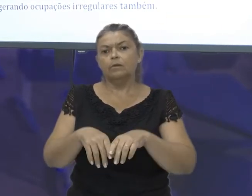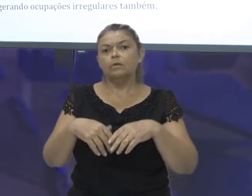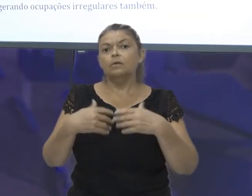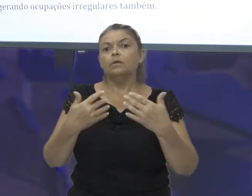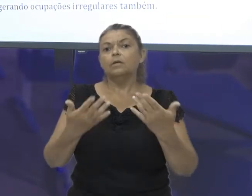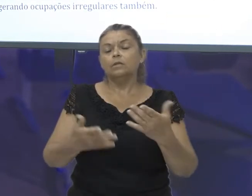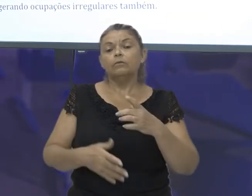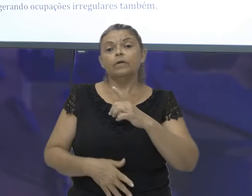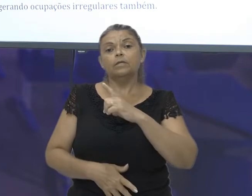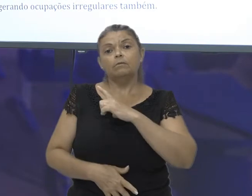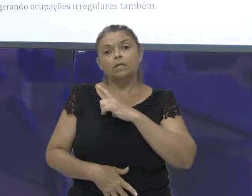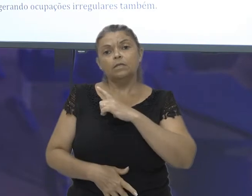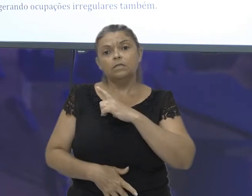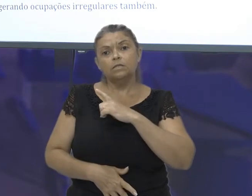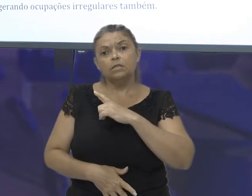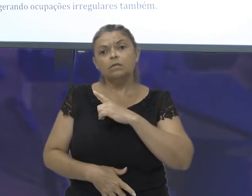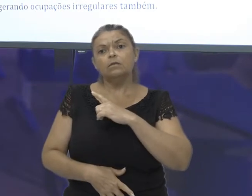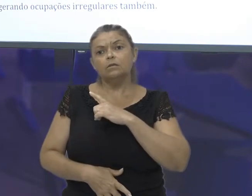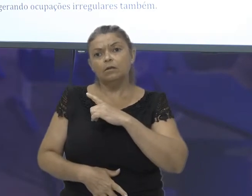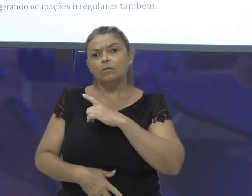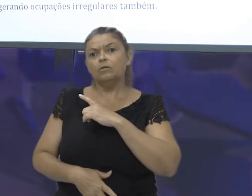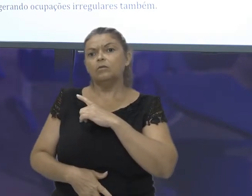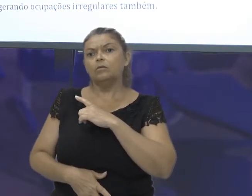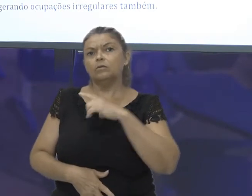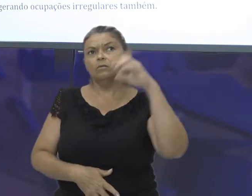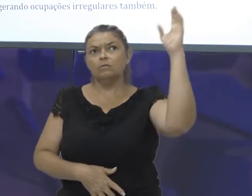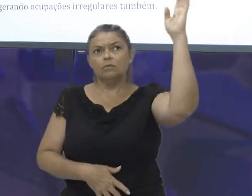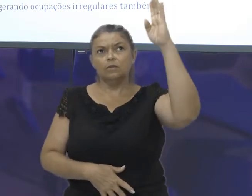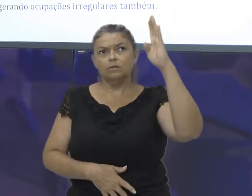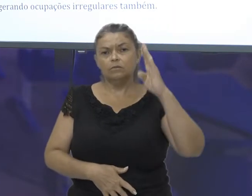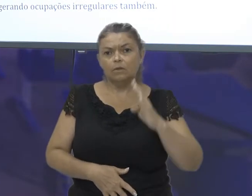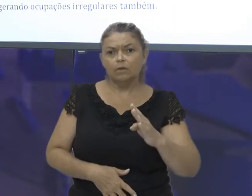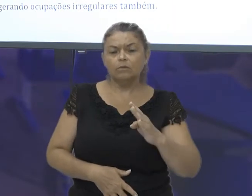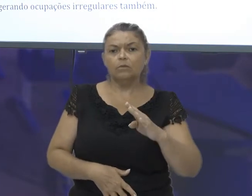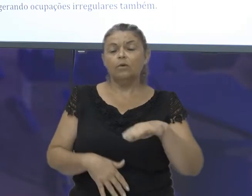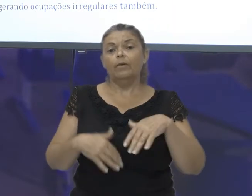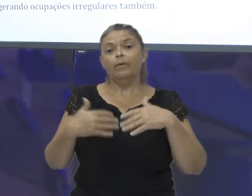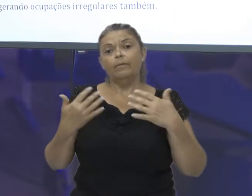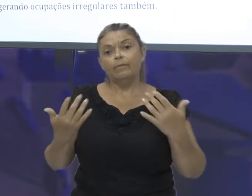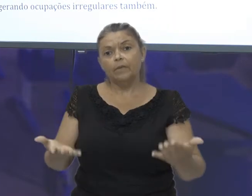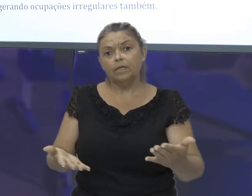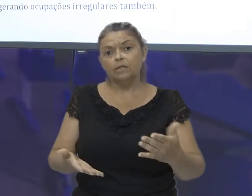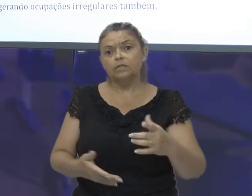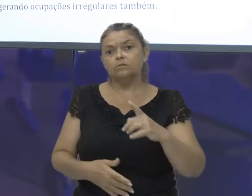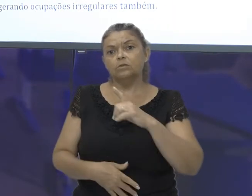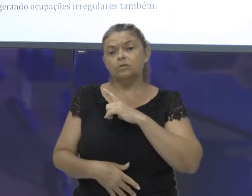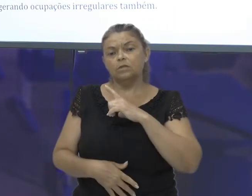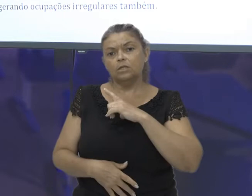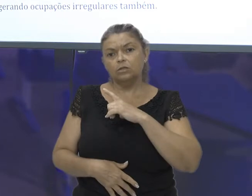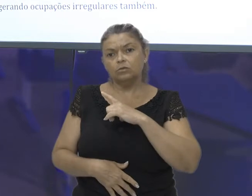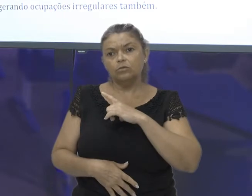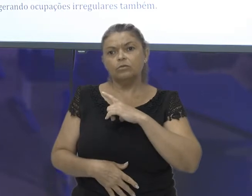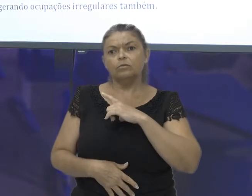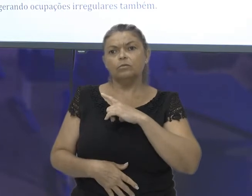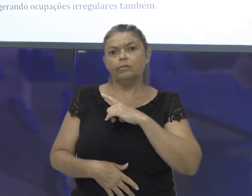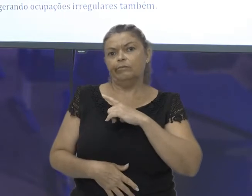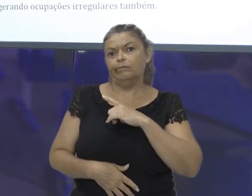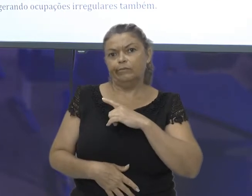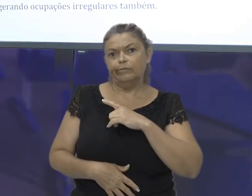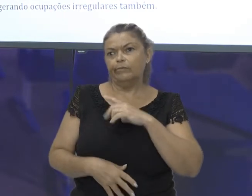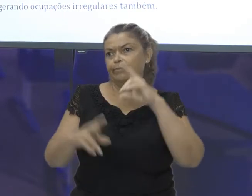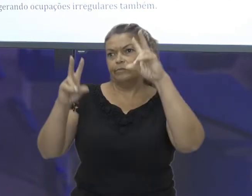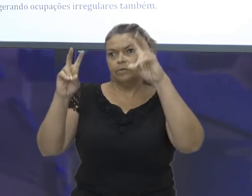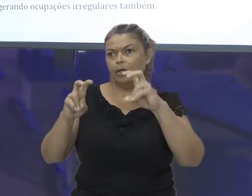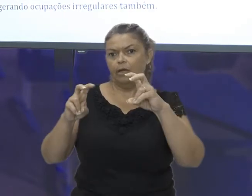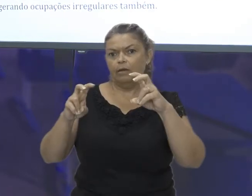vai pertencer, ele é um território nacional, tá certo? Mesmo tendo essa expressão terra de